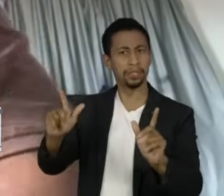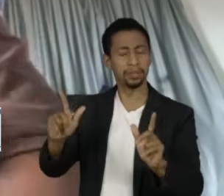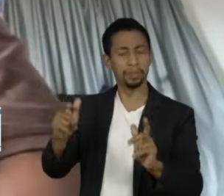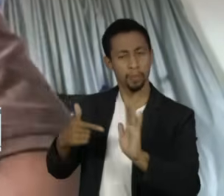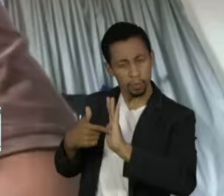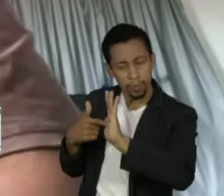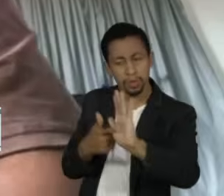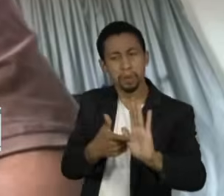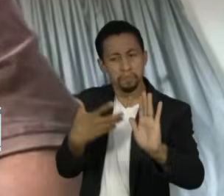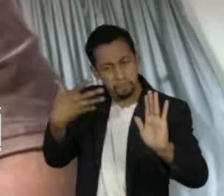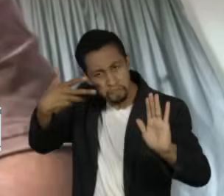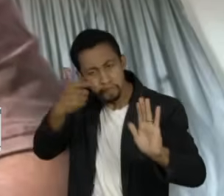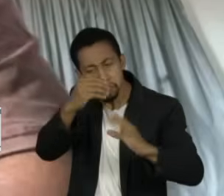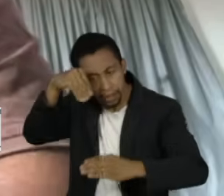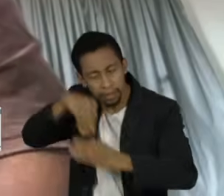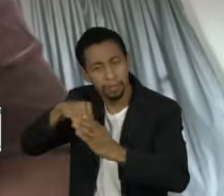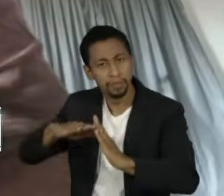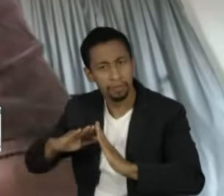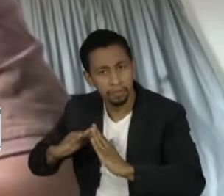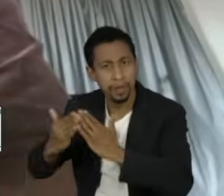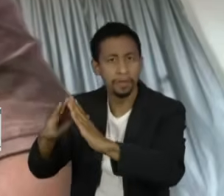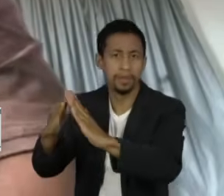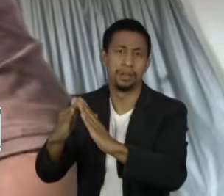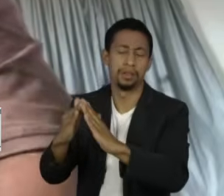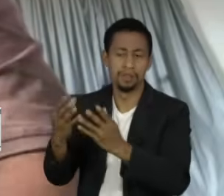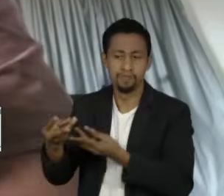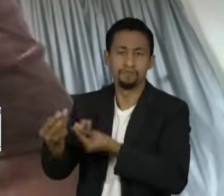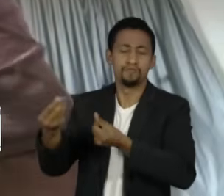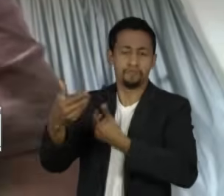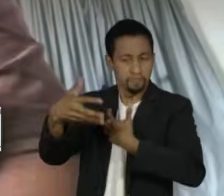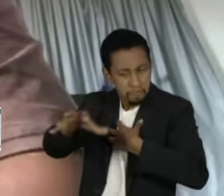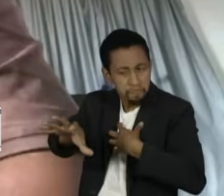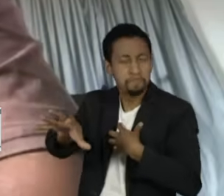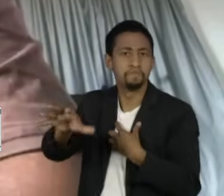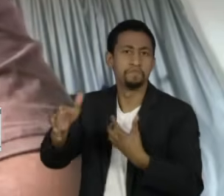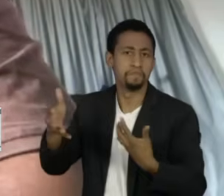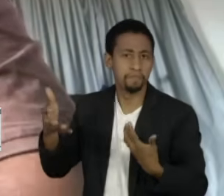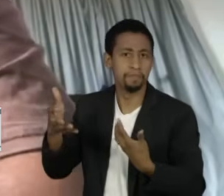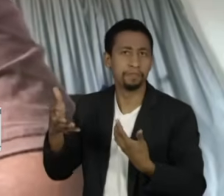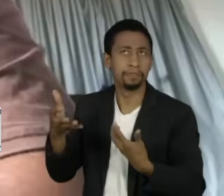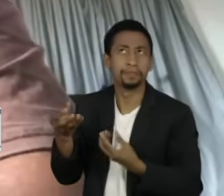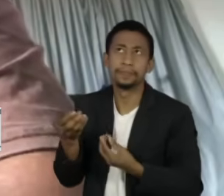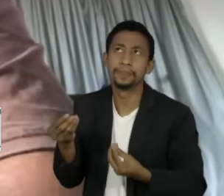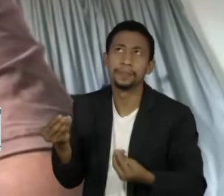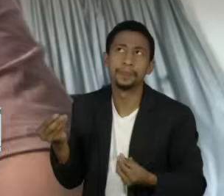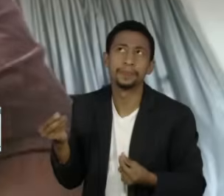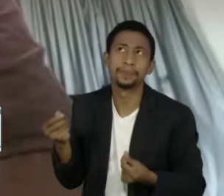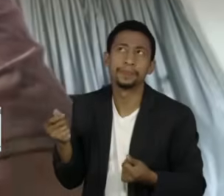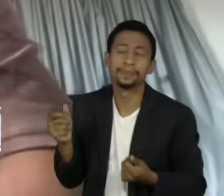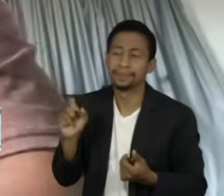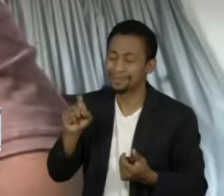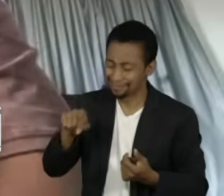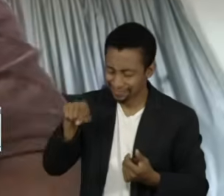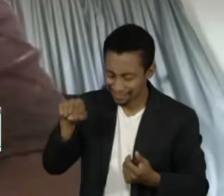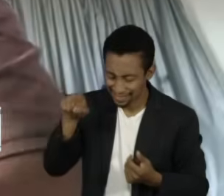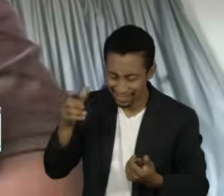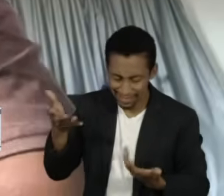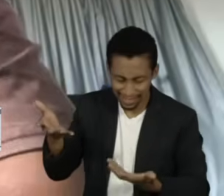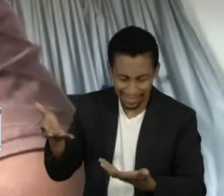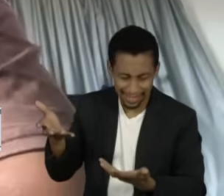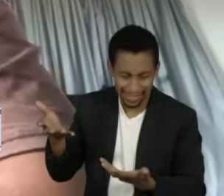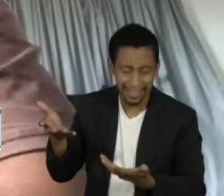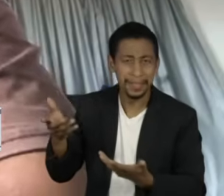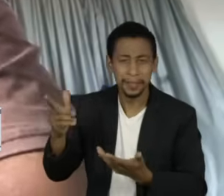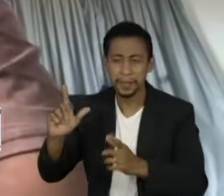tem, tem uma coisa muito de vivência de arte, tem uma coisa que explora aqui, que é a comunidade em si, um ajudando